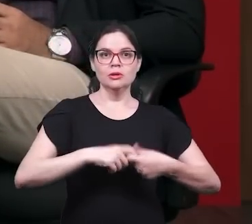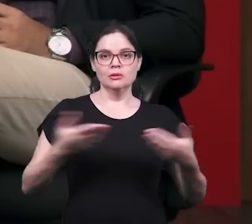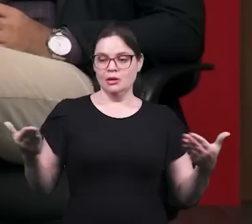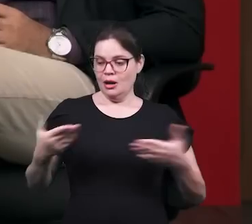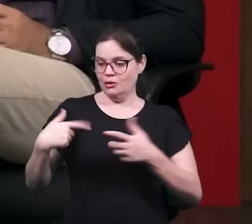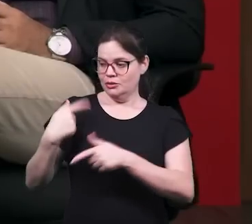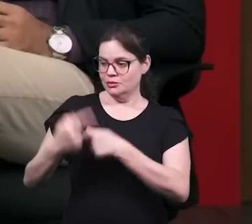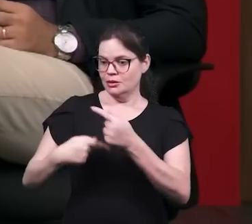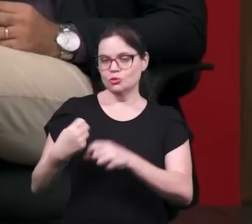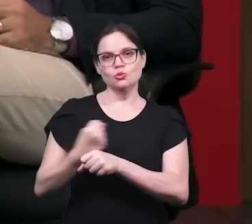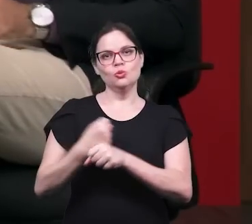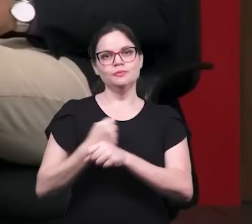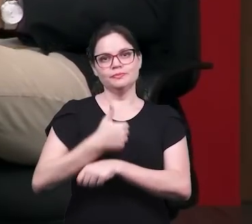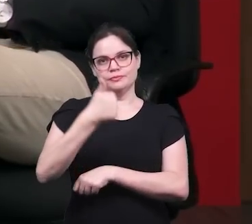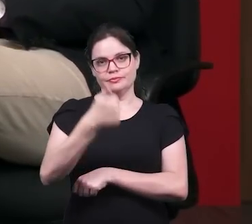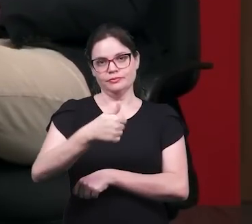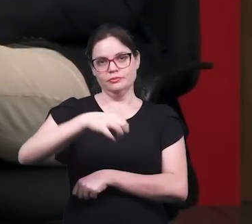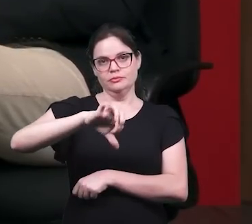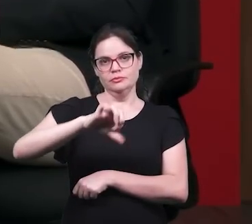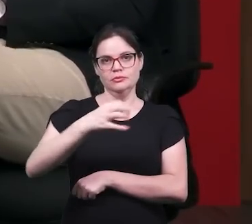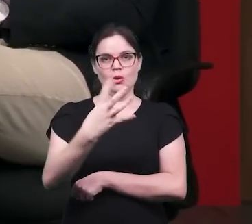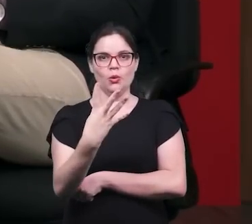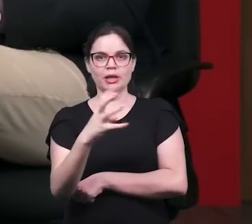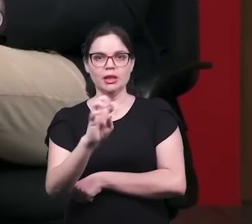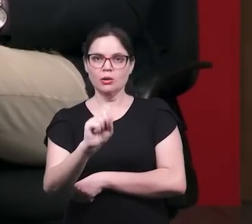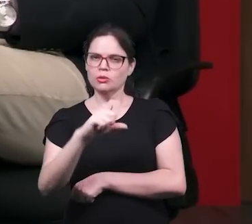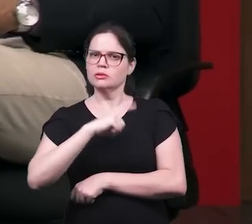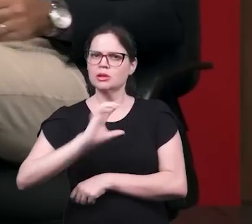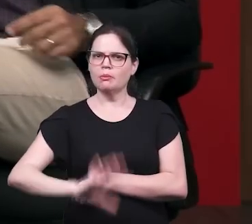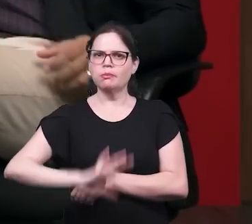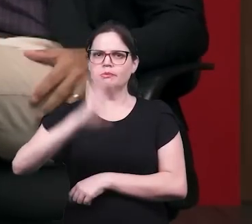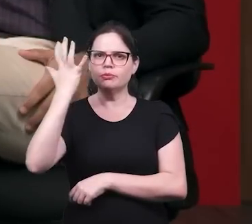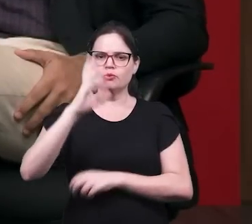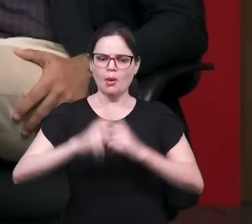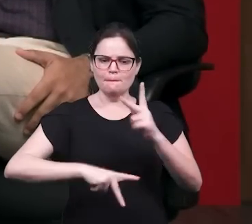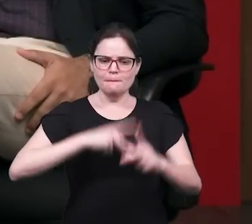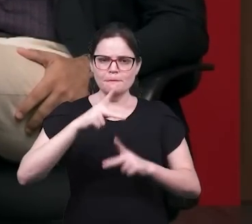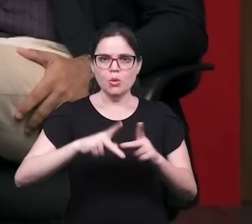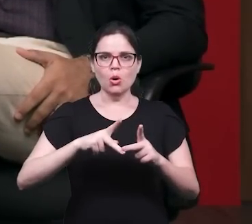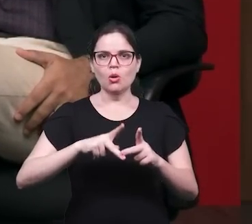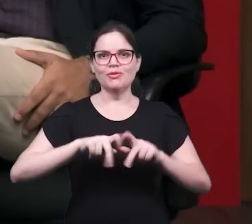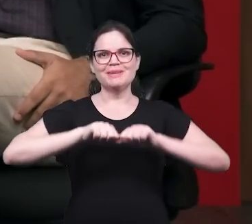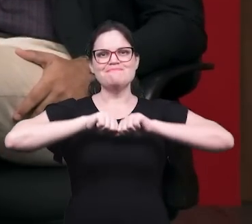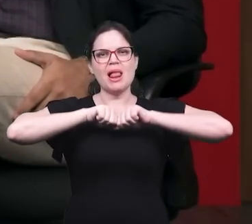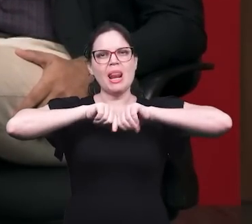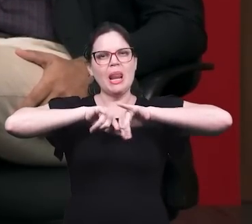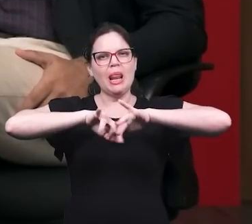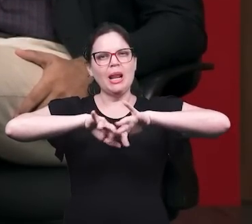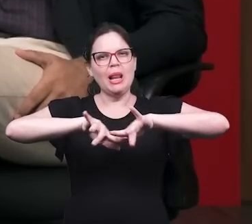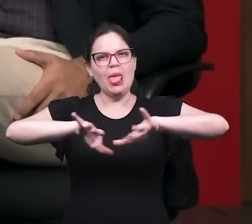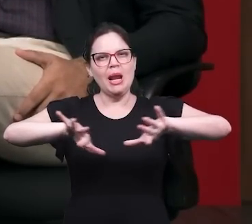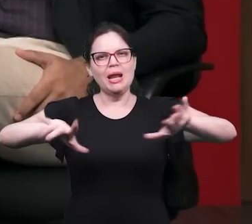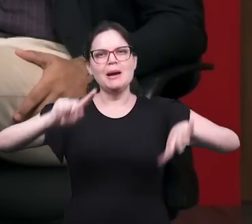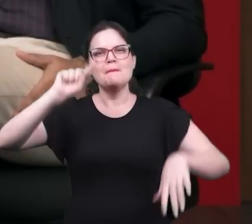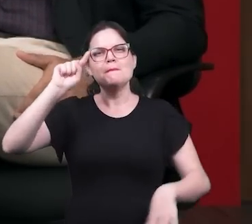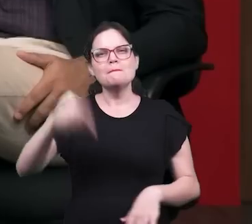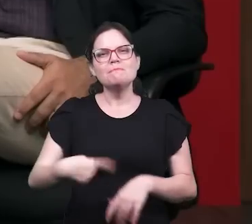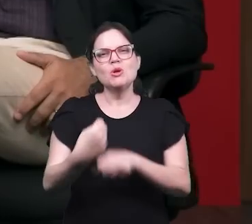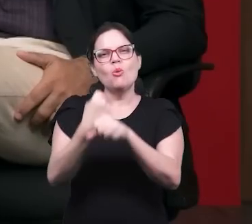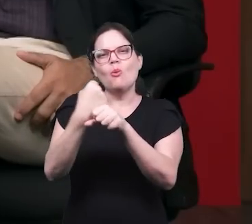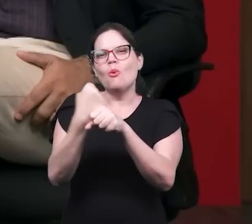figueira brotou, 1948, está aí marcado, né? Um povo que quase 1000 anos sem